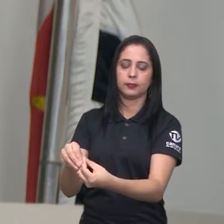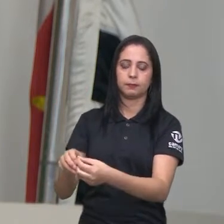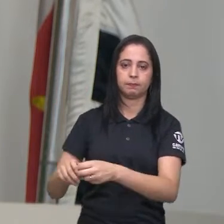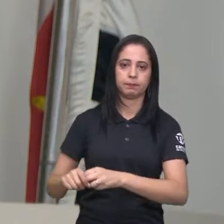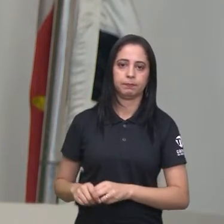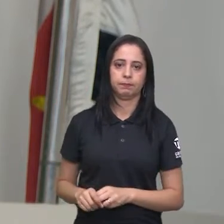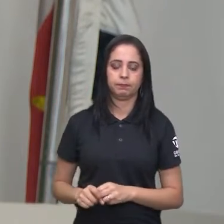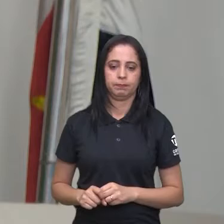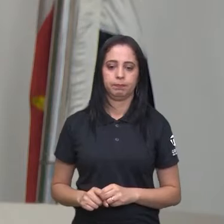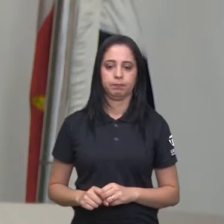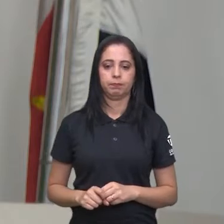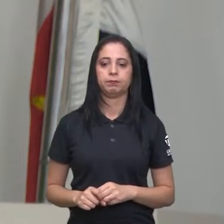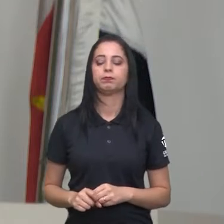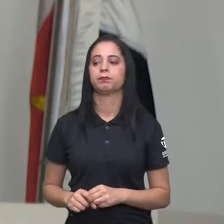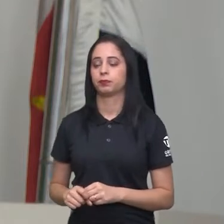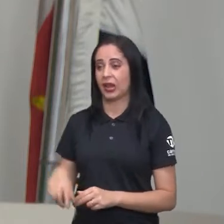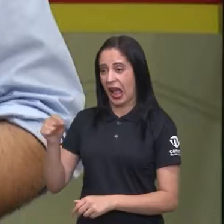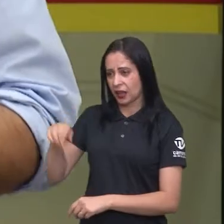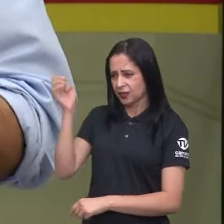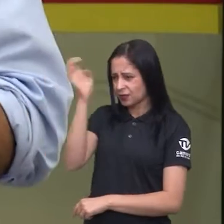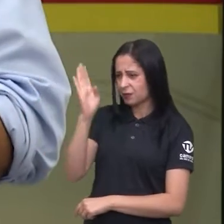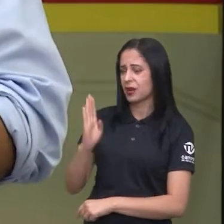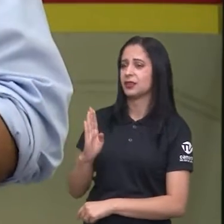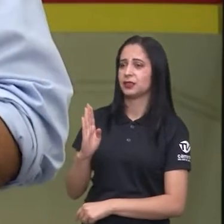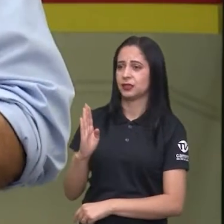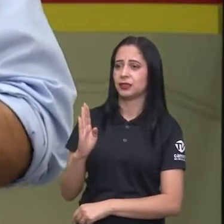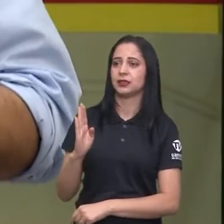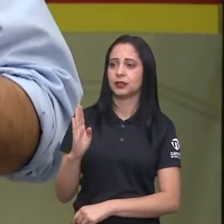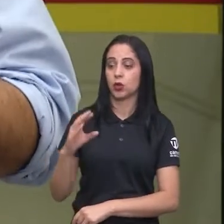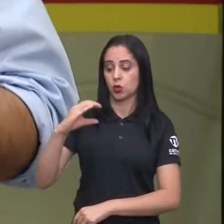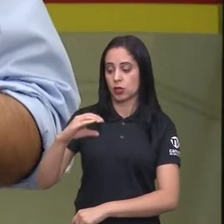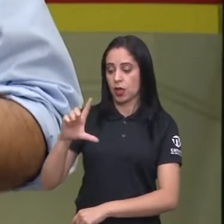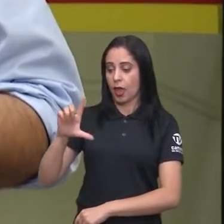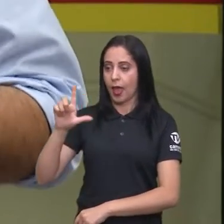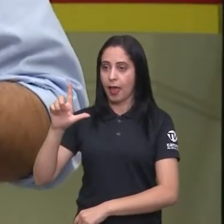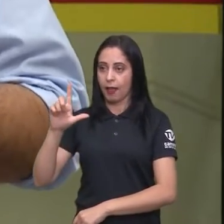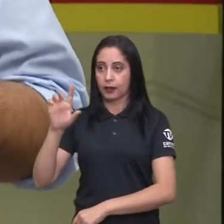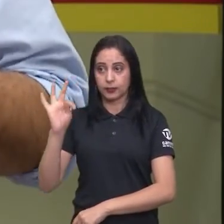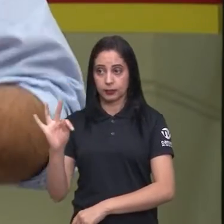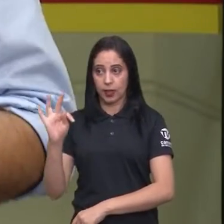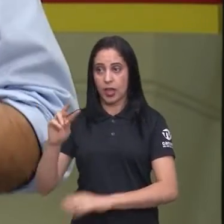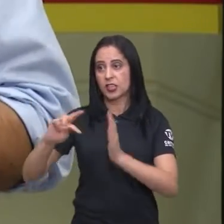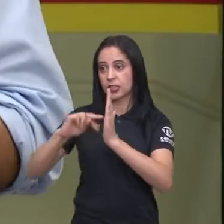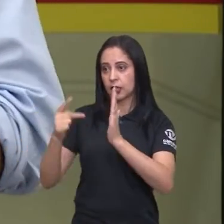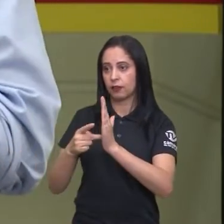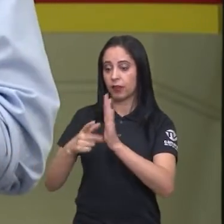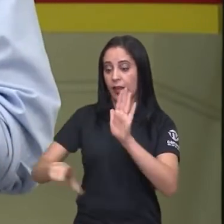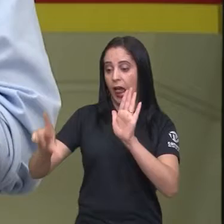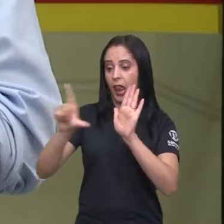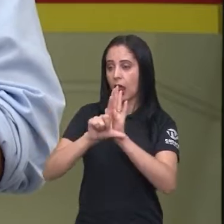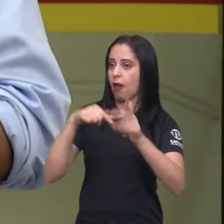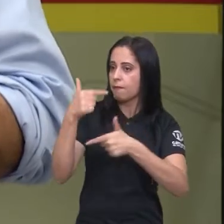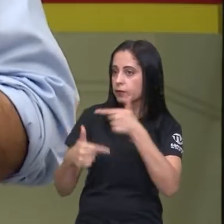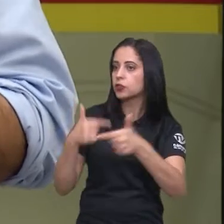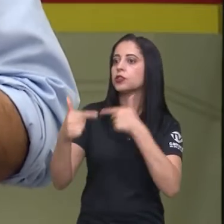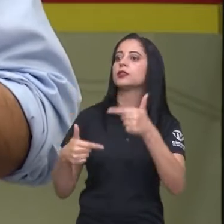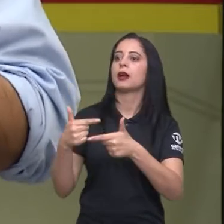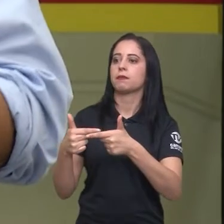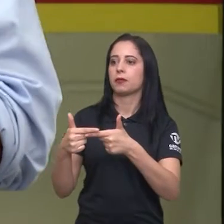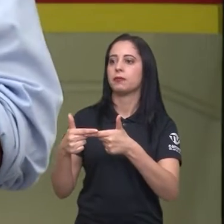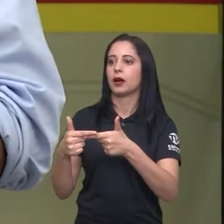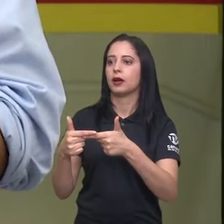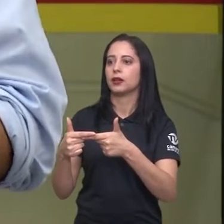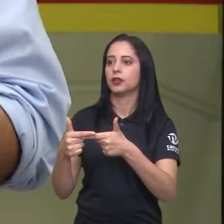competentes e façam valer os seus direitos. No nosso país, a CLT, que é a Consolidação das Leis Trabalhistas, traz